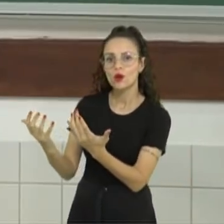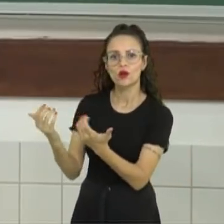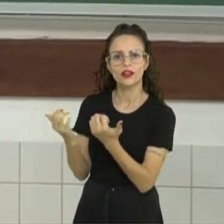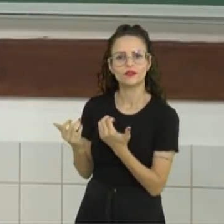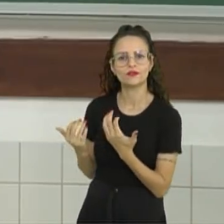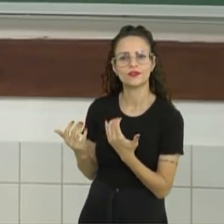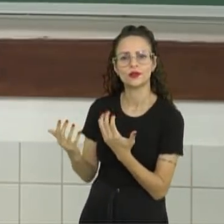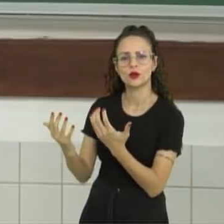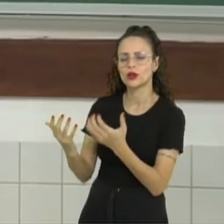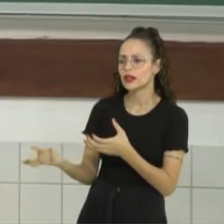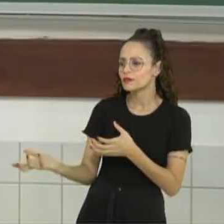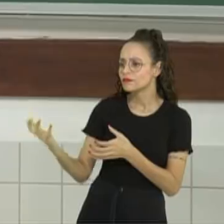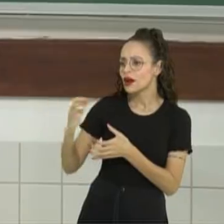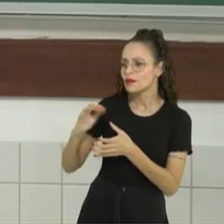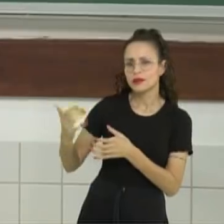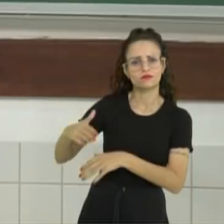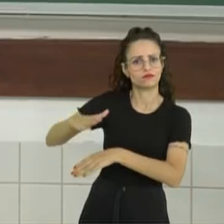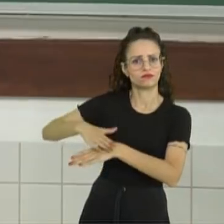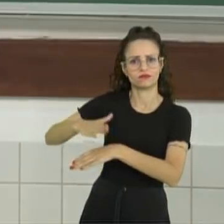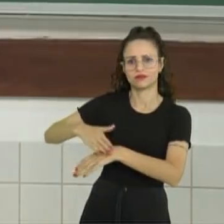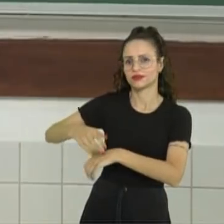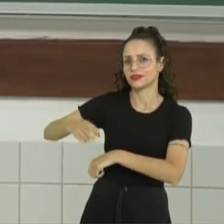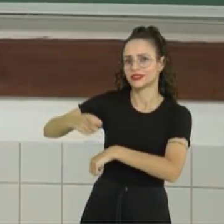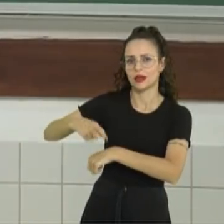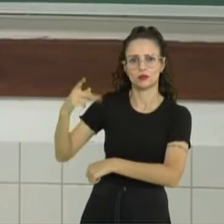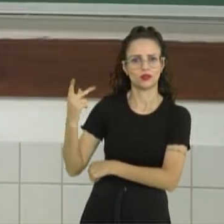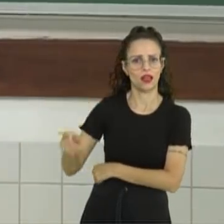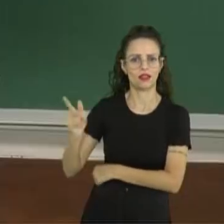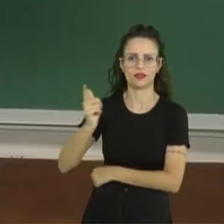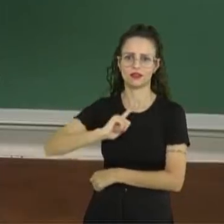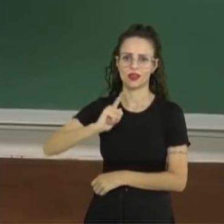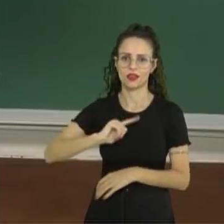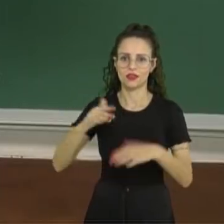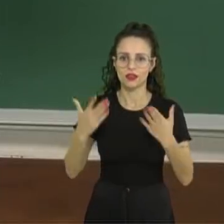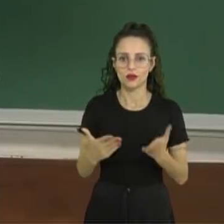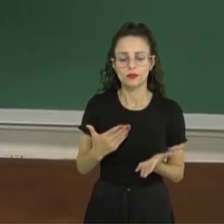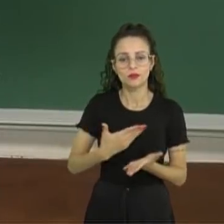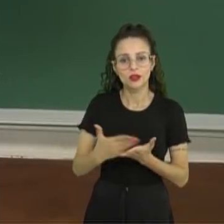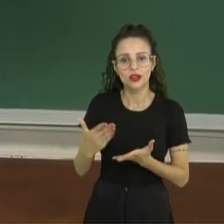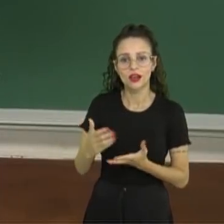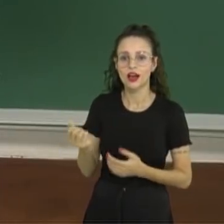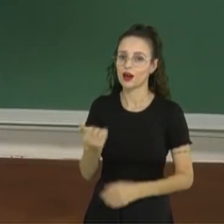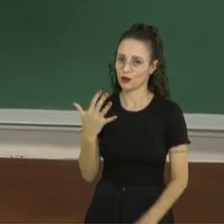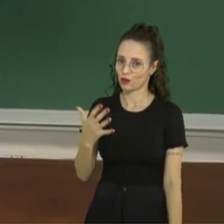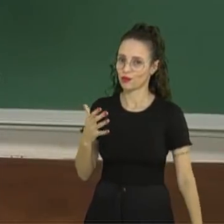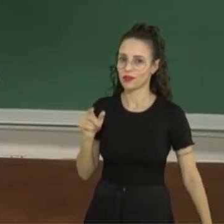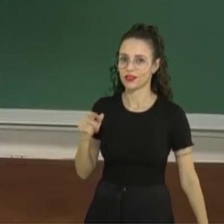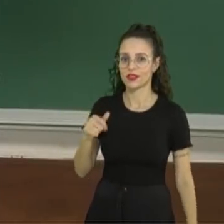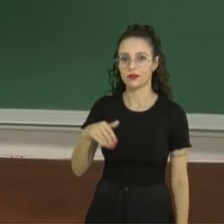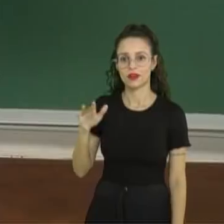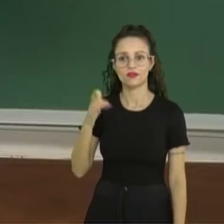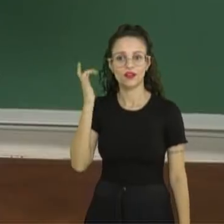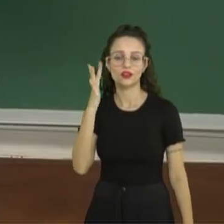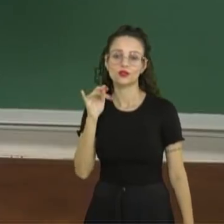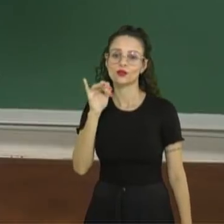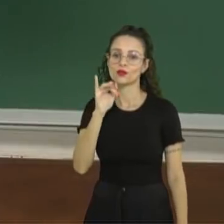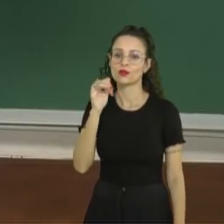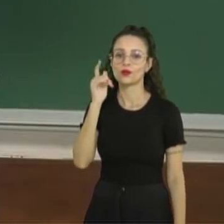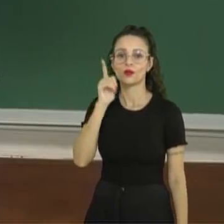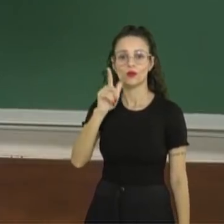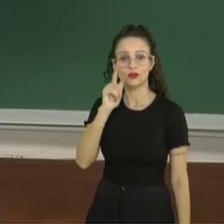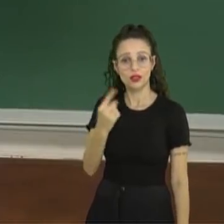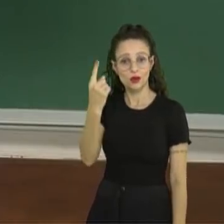planta tem o seu tempo, tem o seu ritmo. Você planta, a partir de algumas plantas são mais danadas, né? Mas um alface eu conseguia colher em um mês,